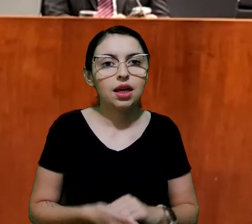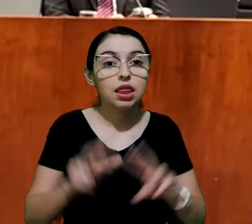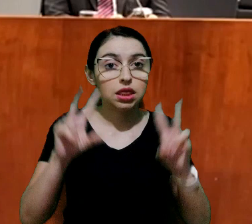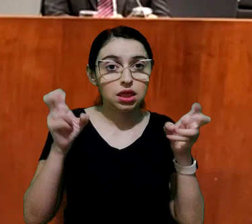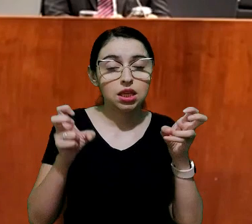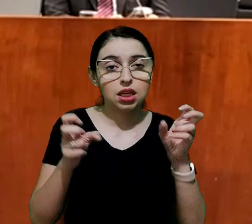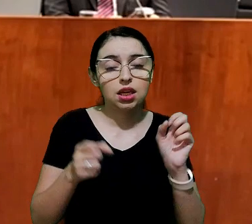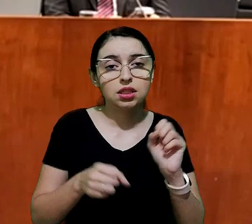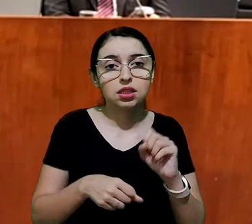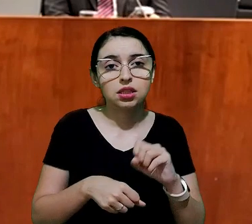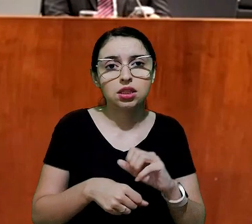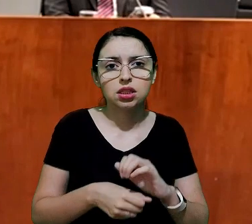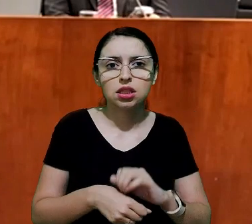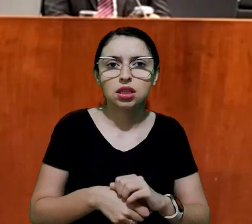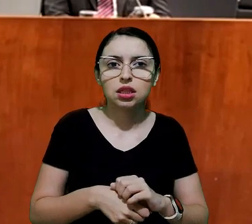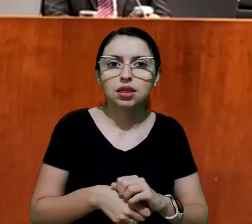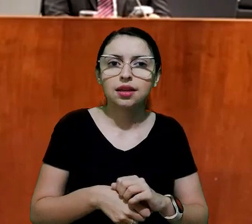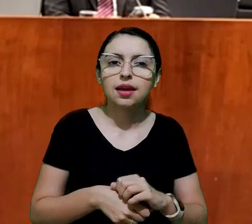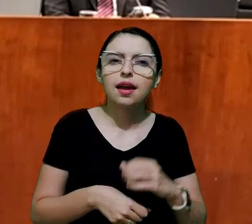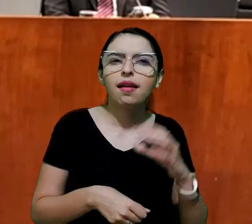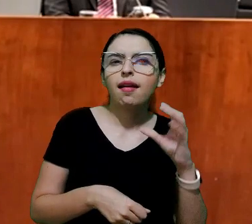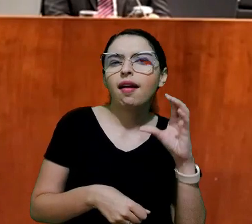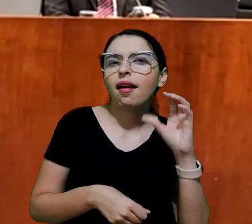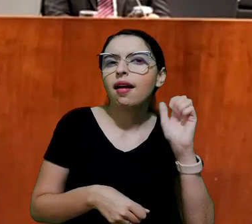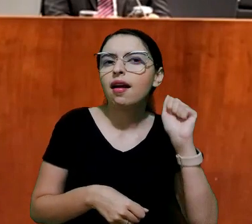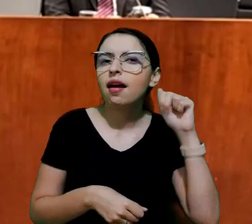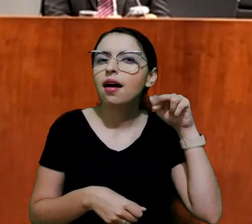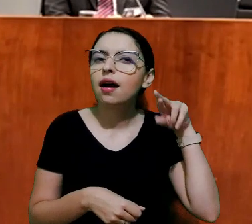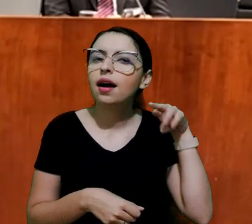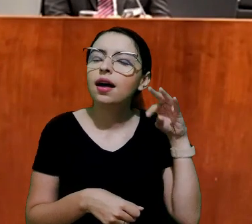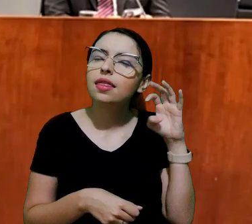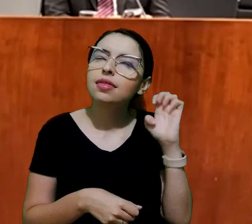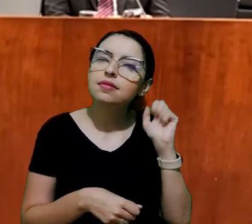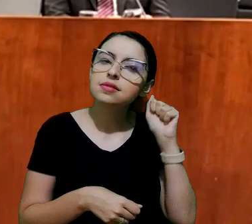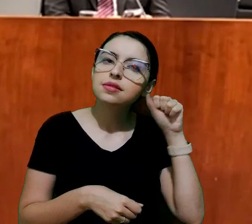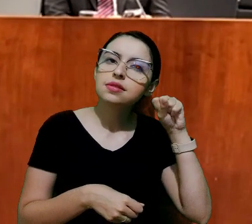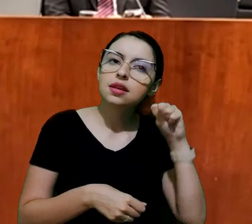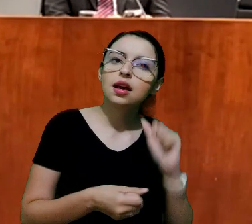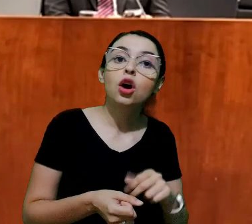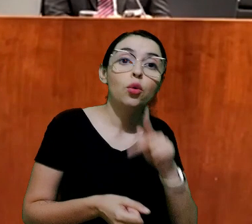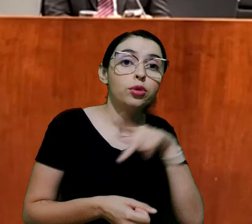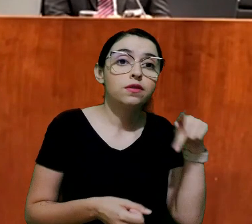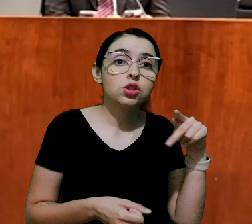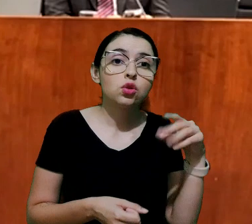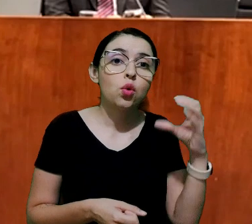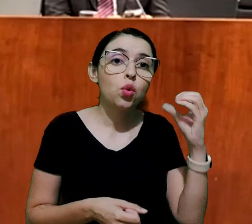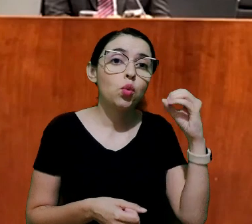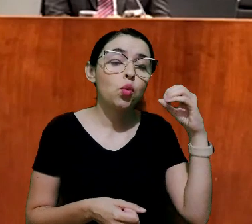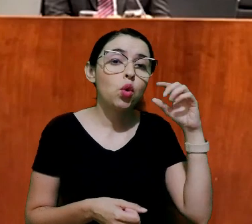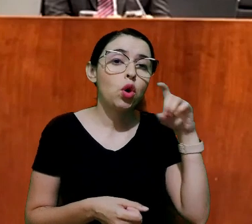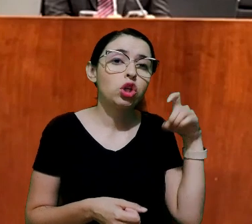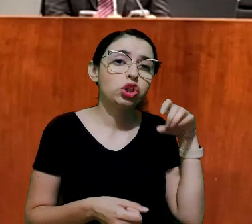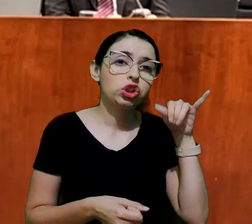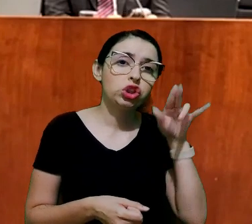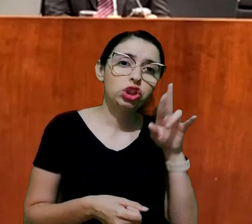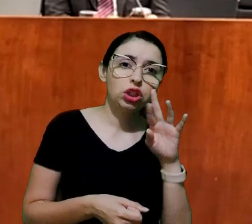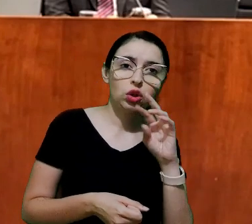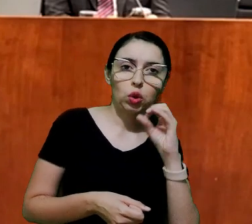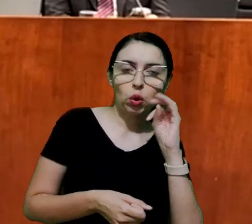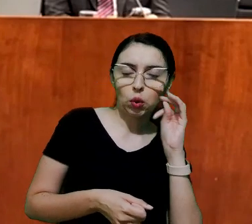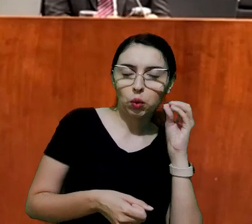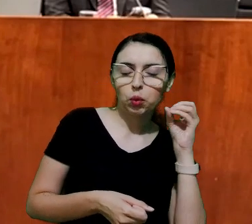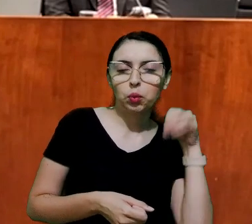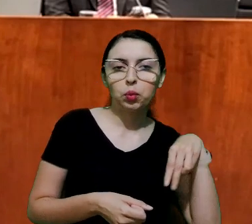doutorado, de cátedra do professor Washington de Barros Monteiro, que foi o livro que gerou